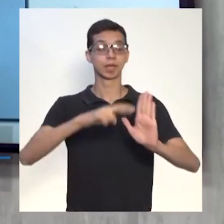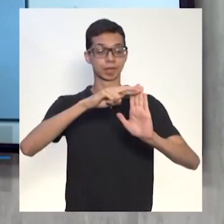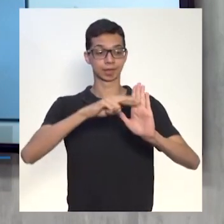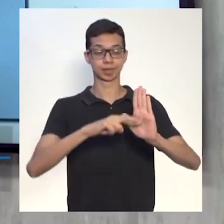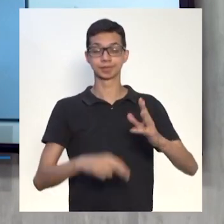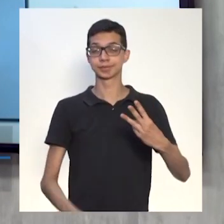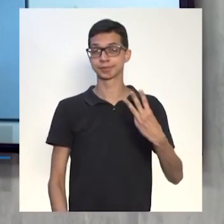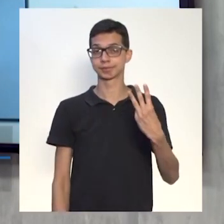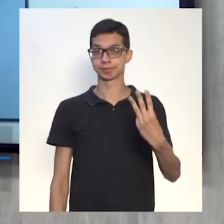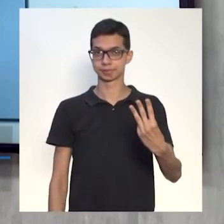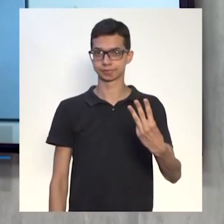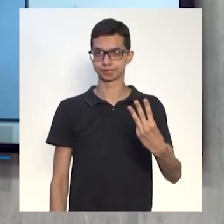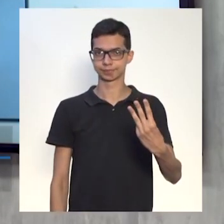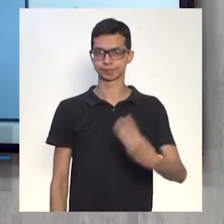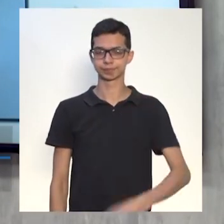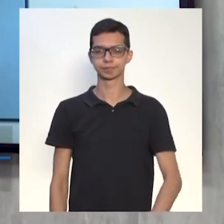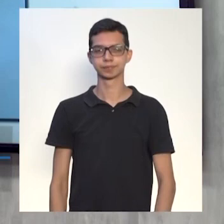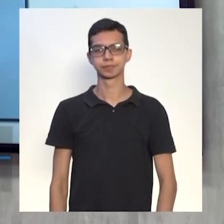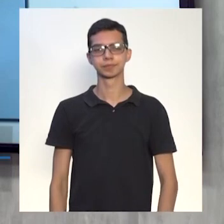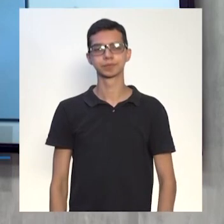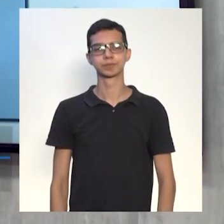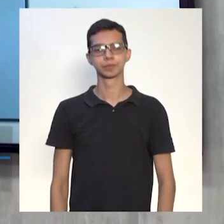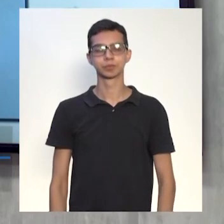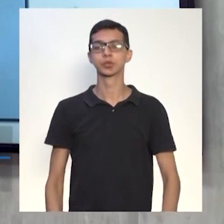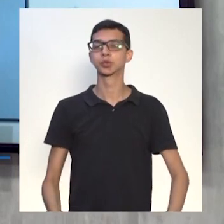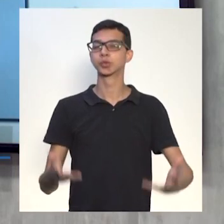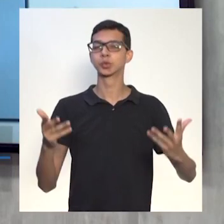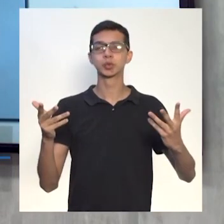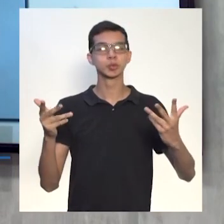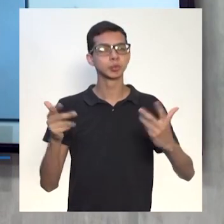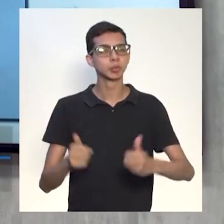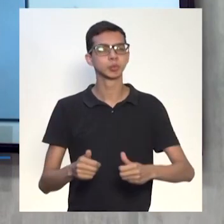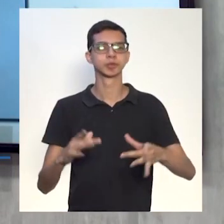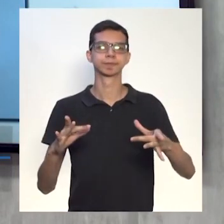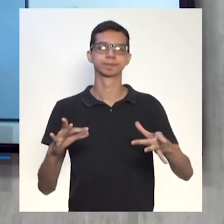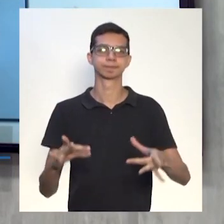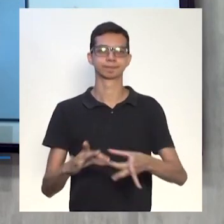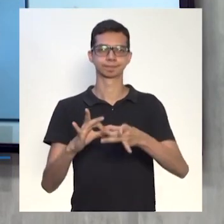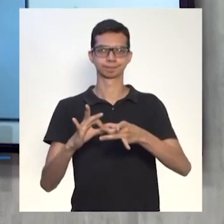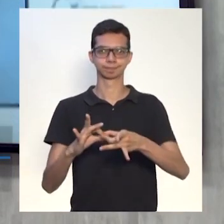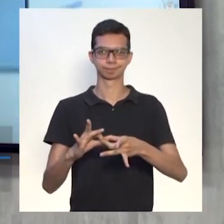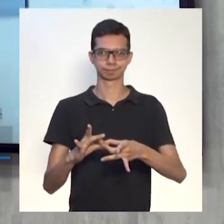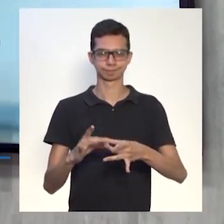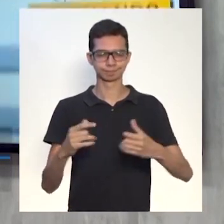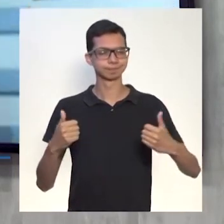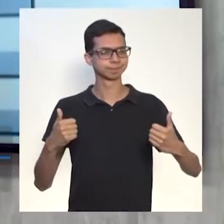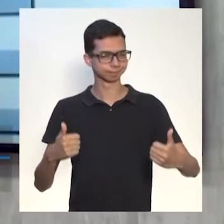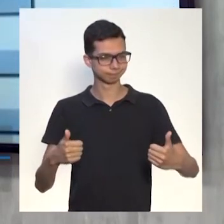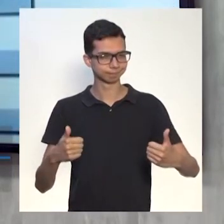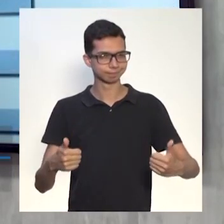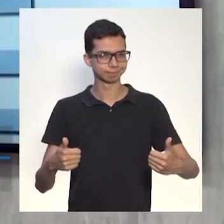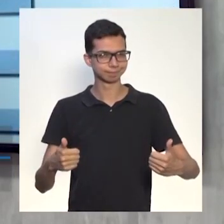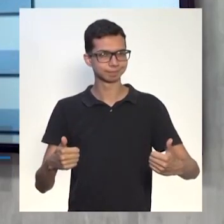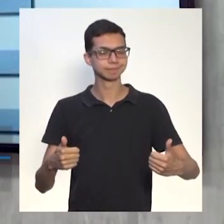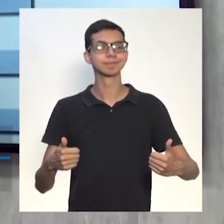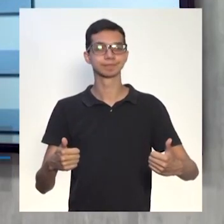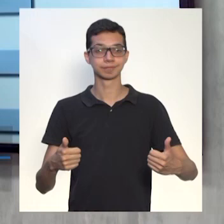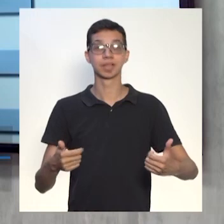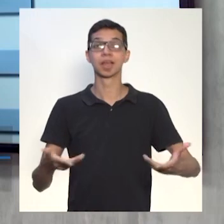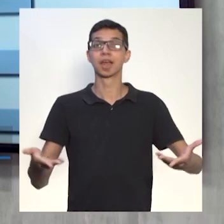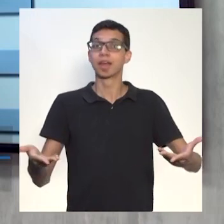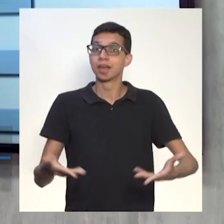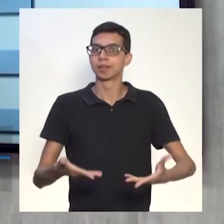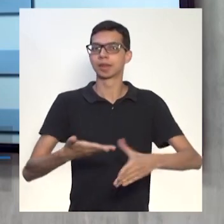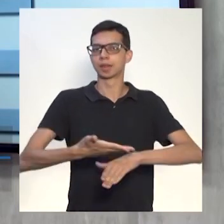é quando eu faço a conexão de todas essas ideias. Tudo bem? Para a gente exercitar então